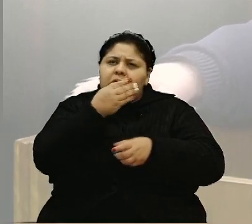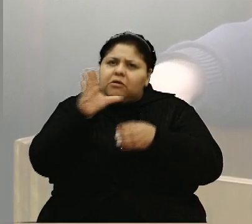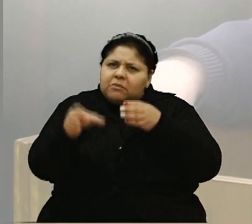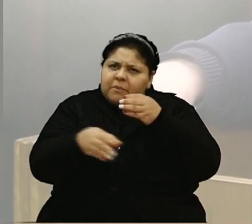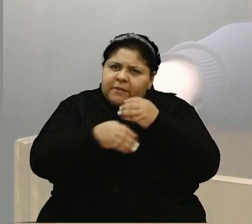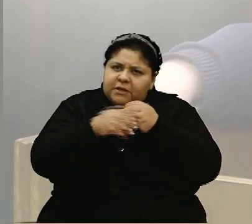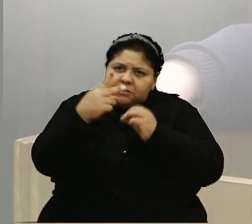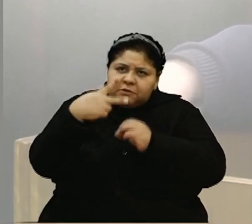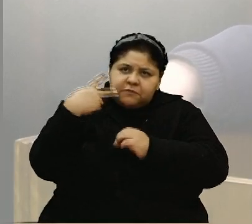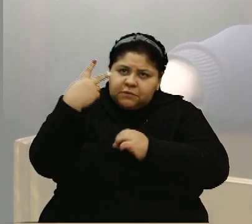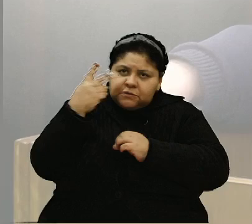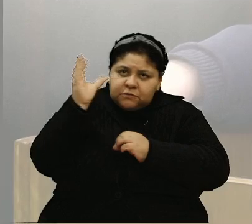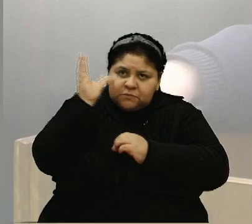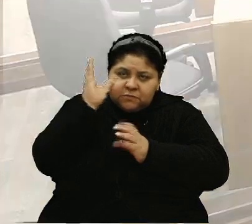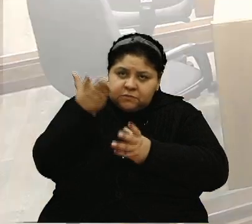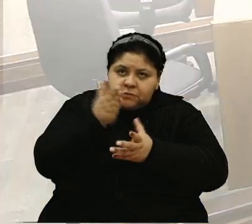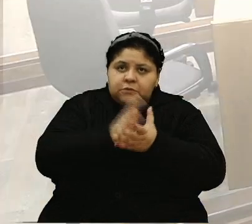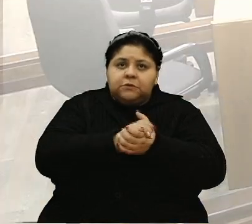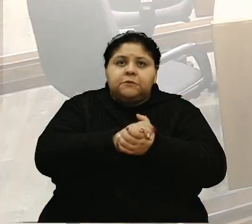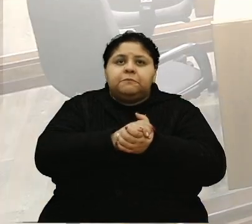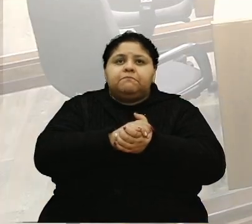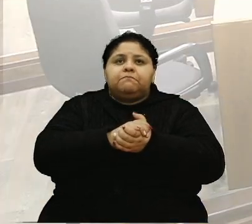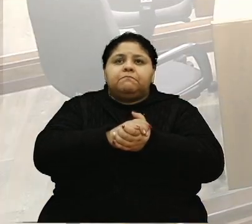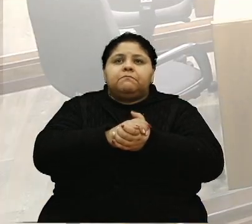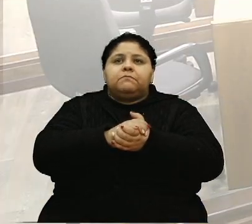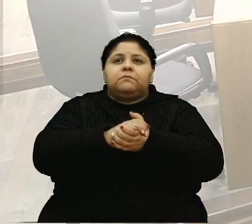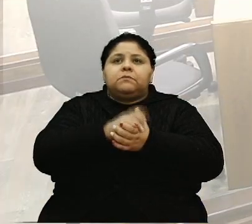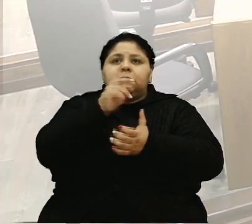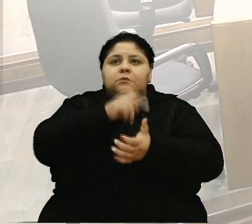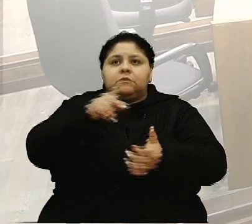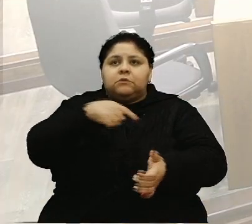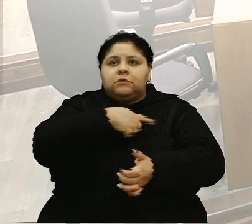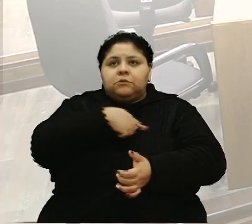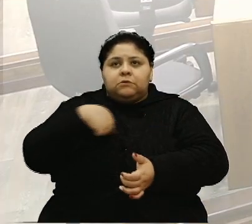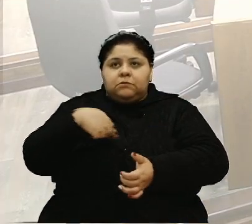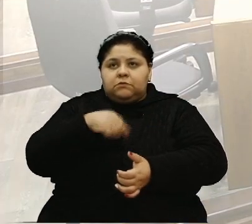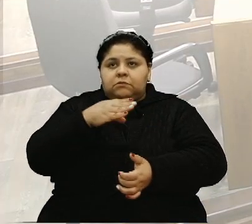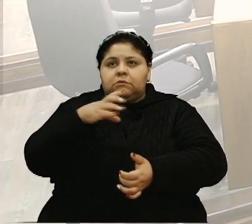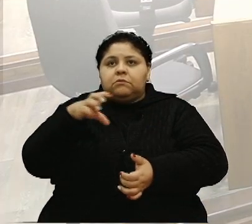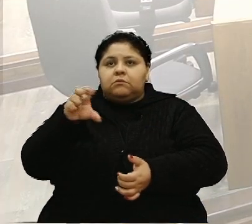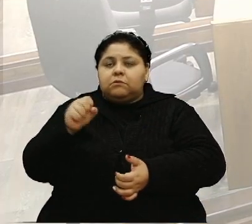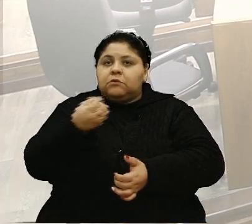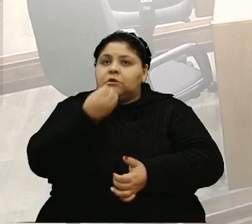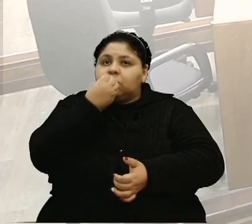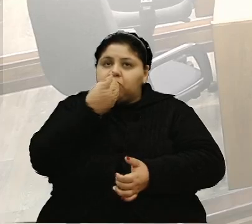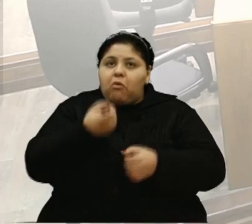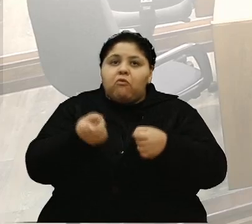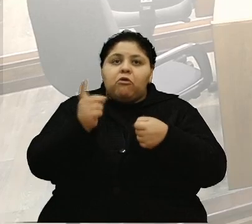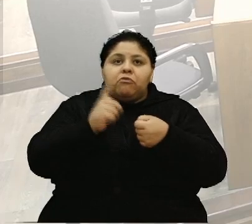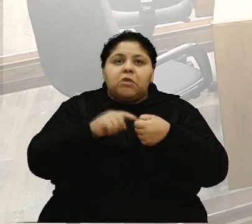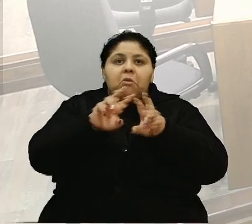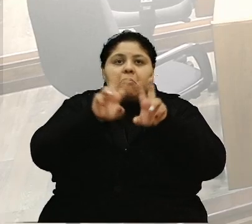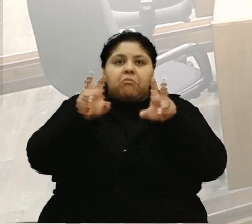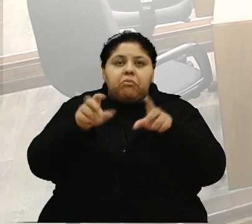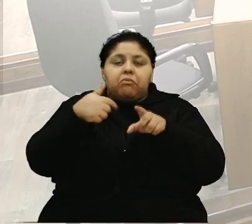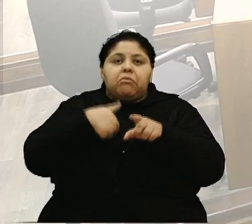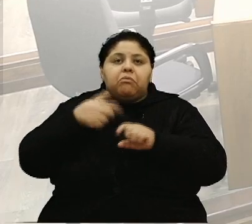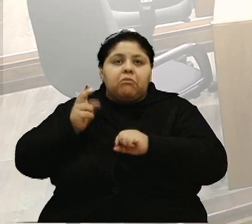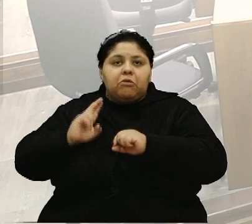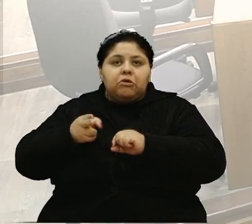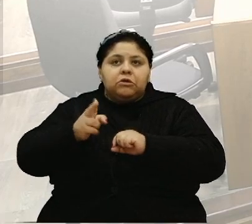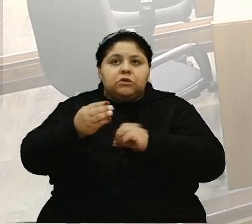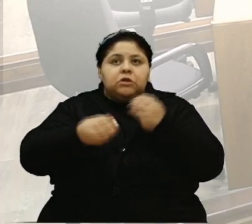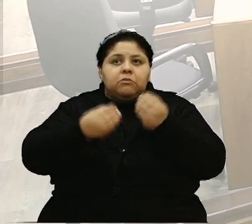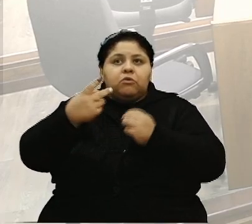Cador? Vereador Zanquim, sobre o CES, que bom o senhor voltar a esse assunto. Eu sempre, como